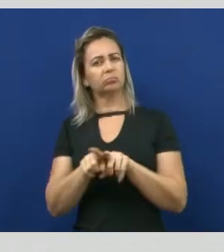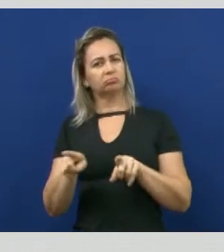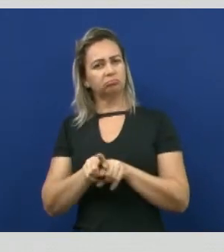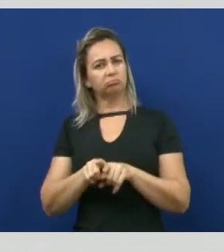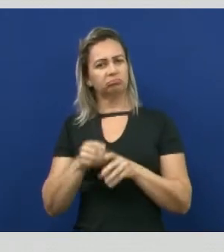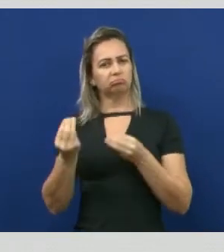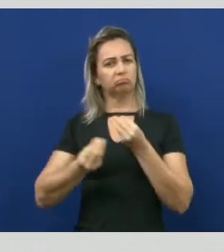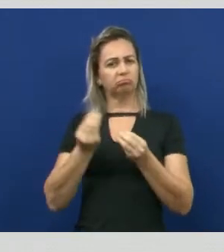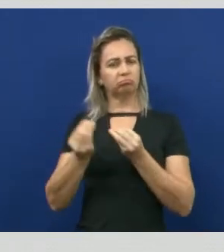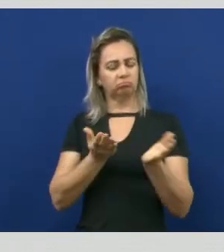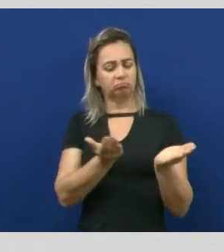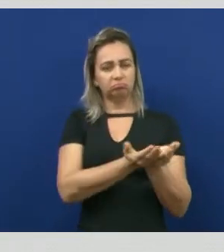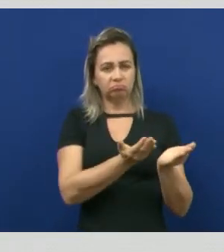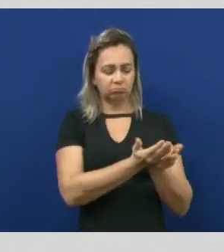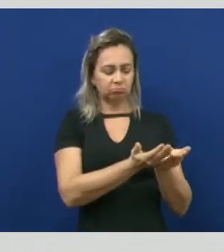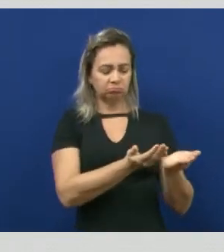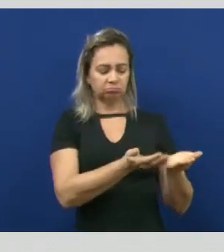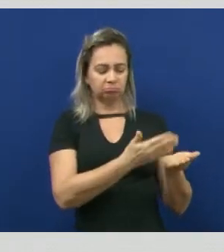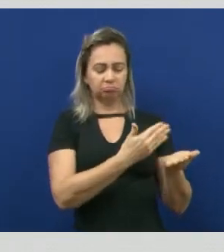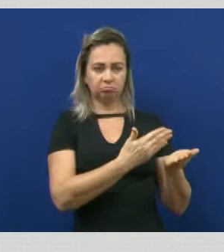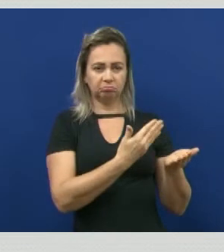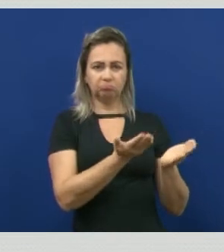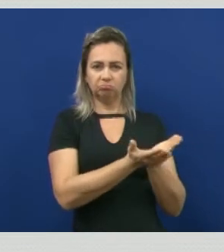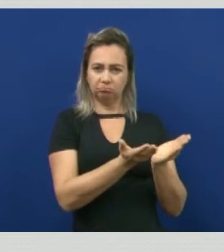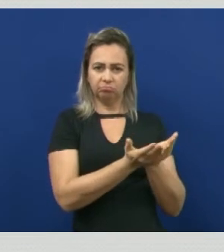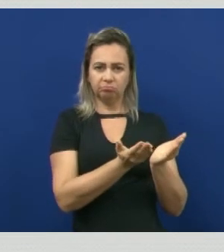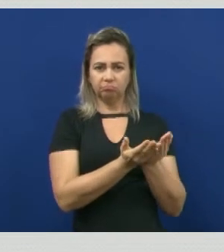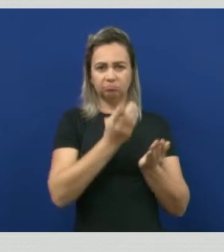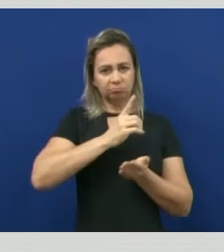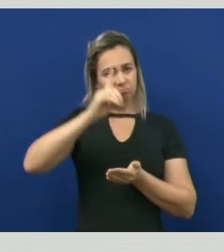Escrituras Sagradas, né? A Bíblia, no caso.